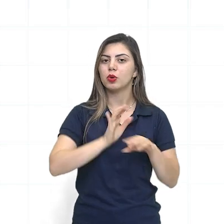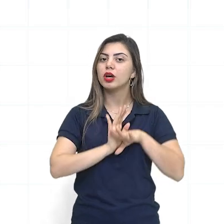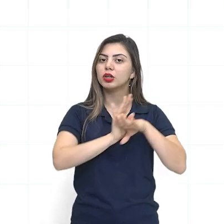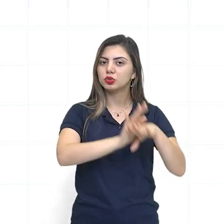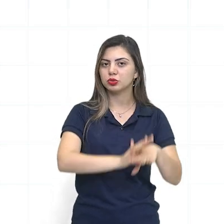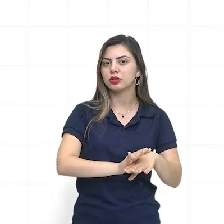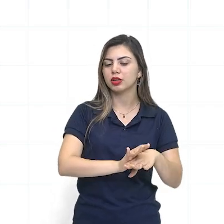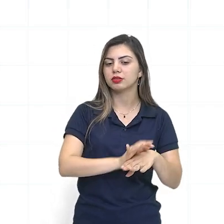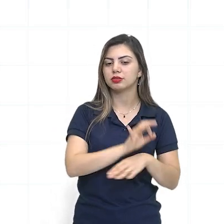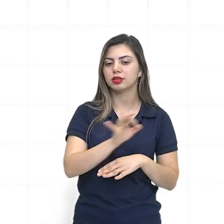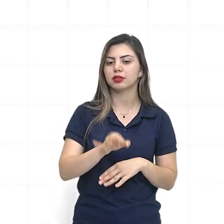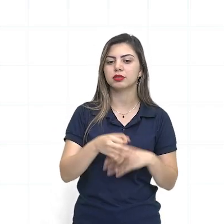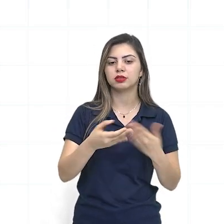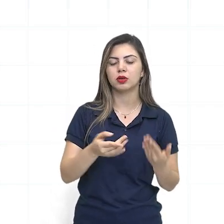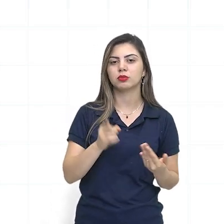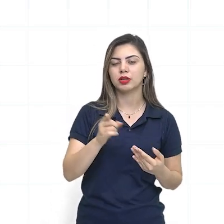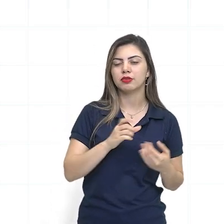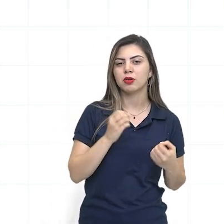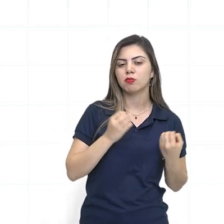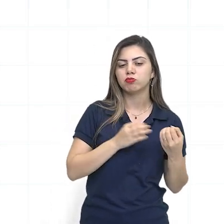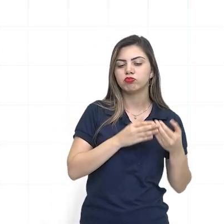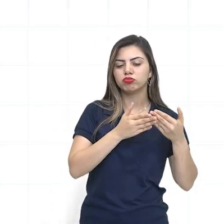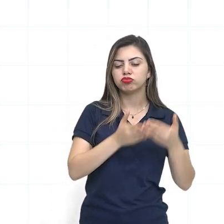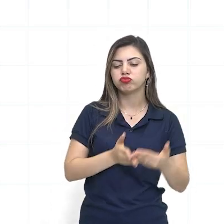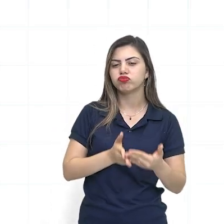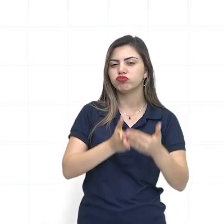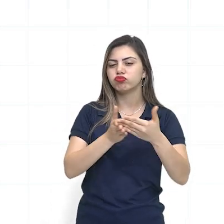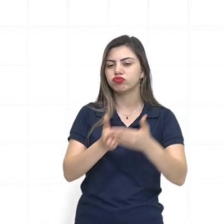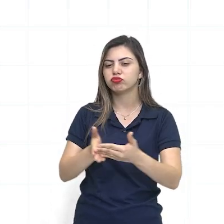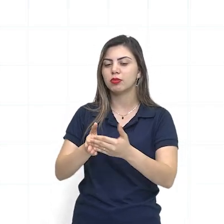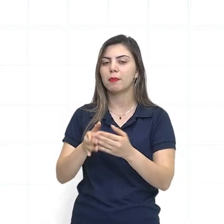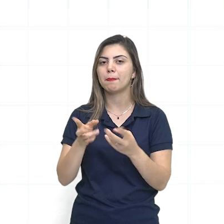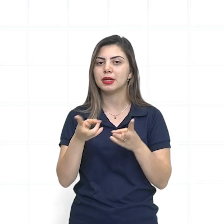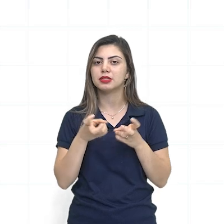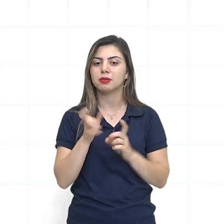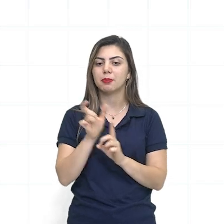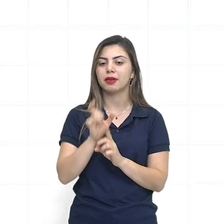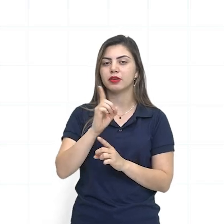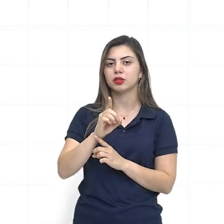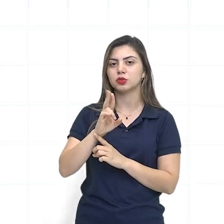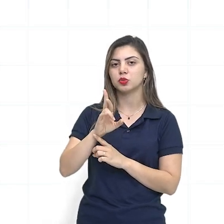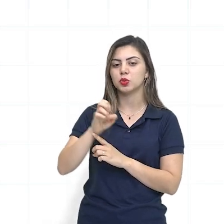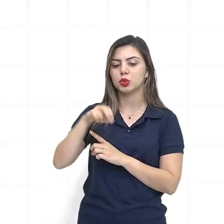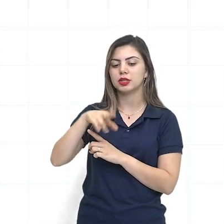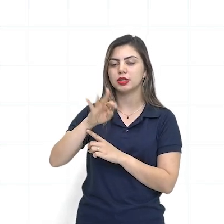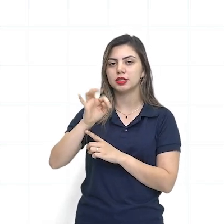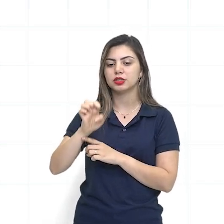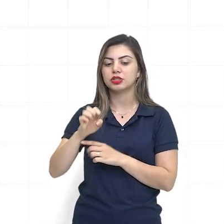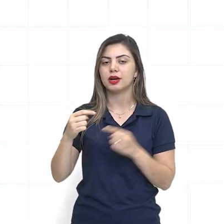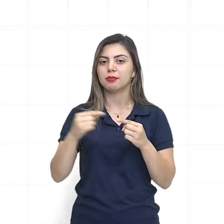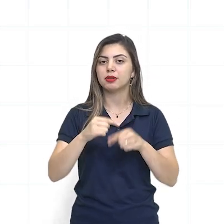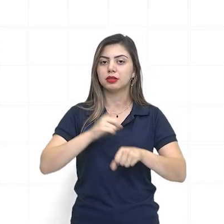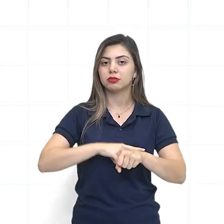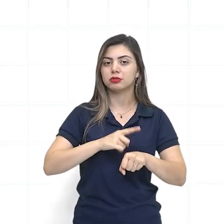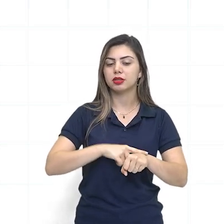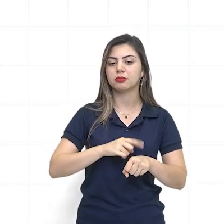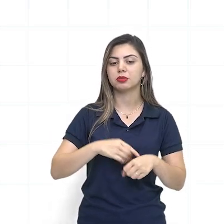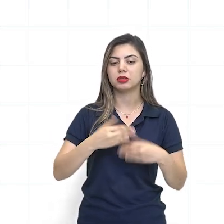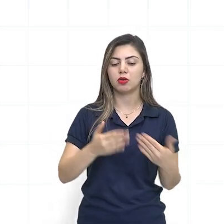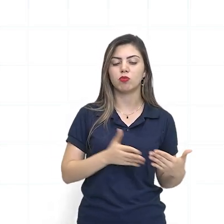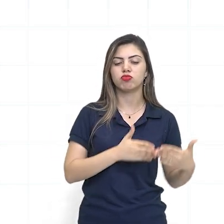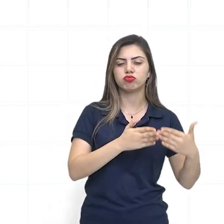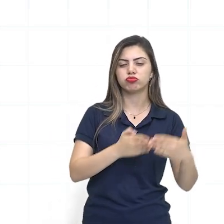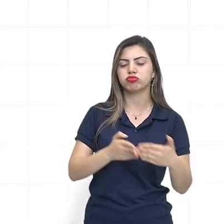Odisseu. Então, durante a viagem, observe a palavra durante, né, que indica tempo, Odisseu enfrentou monstros